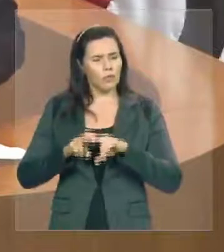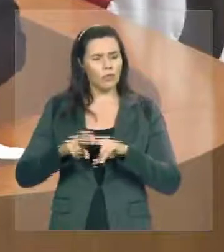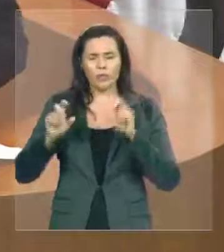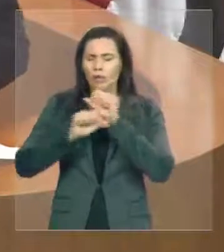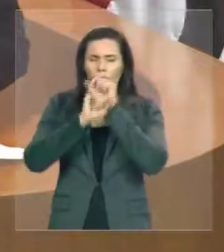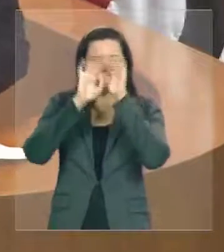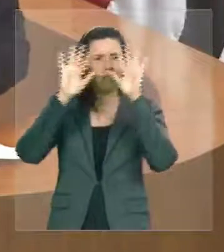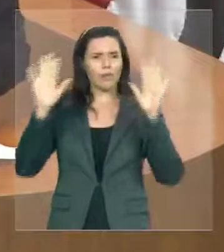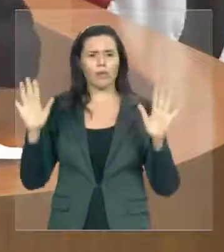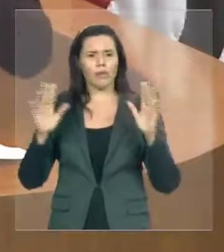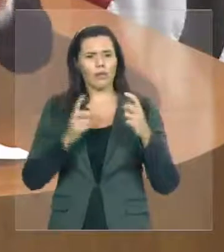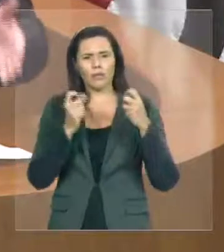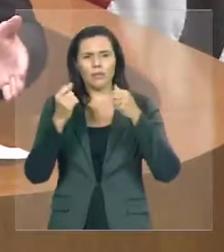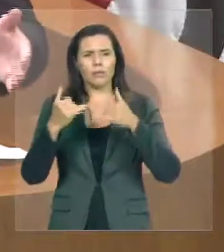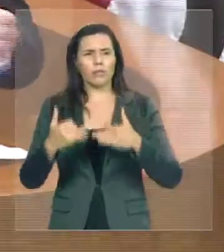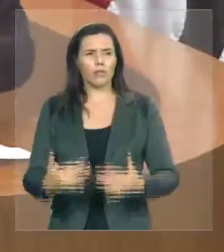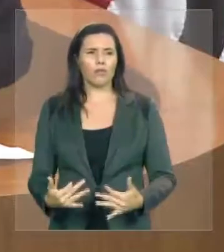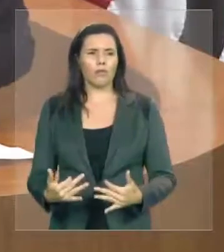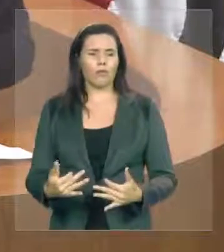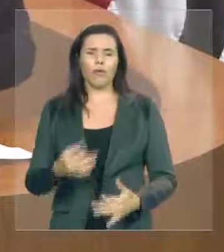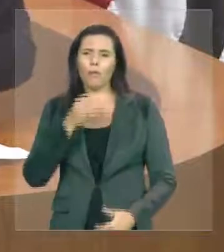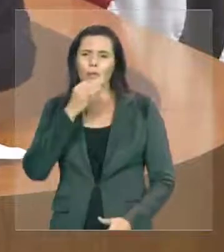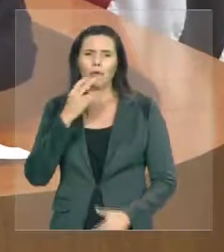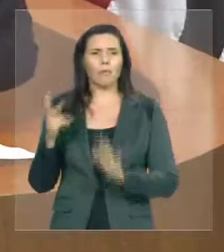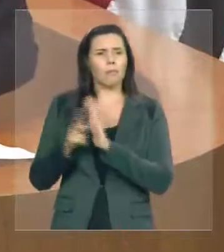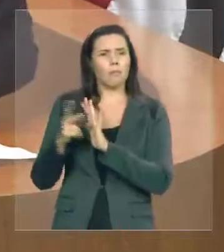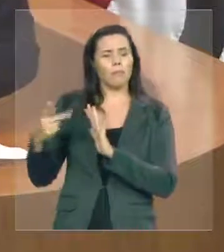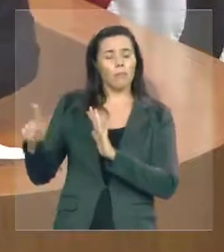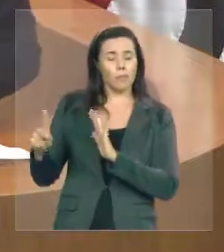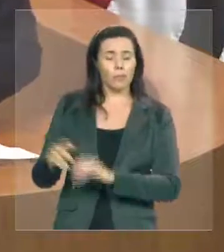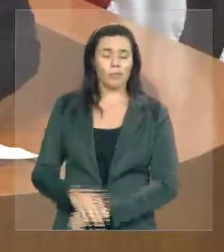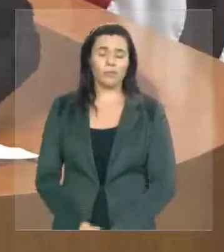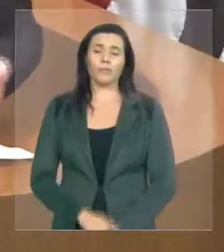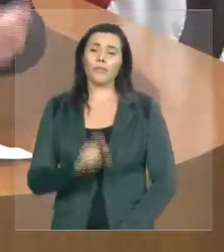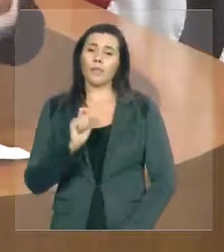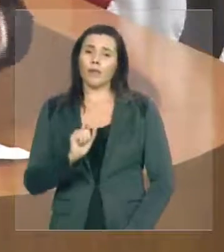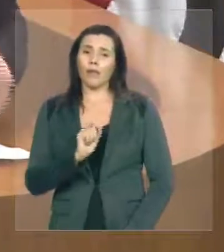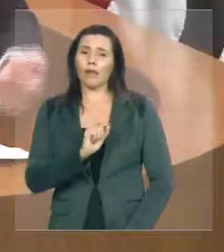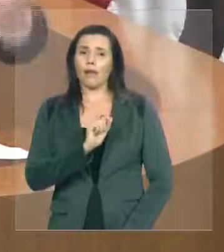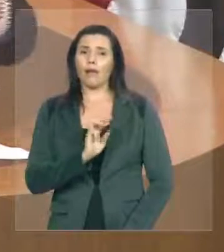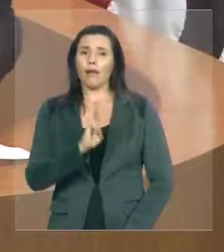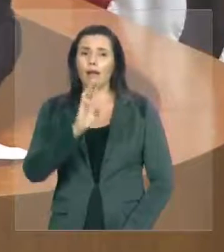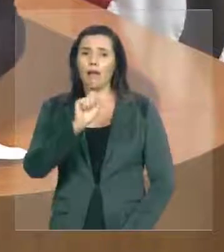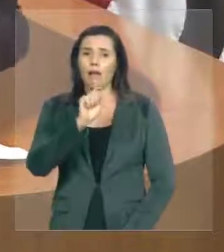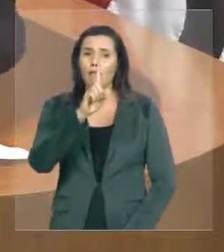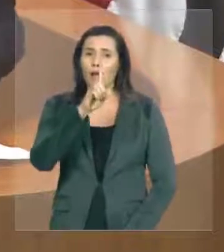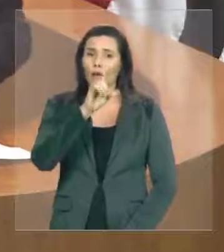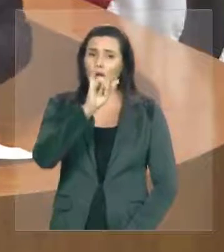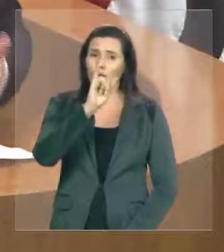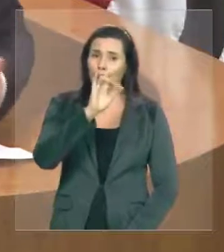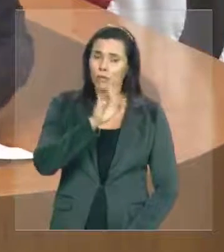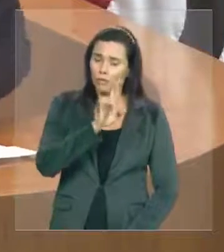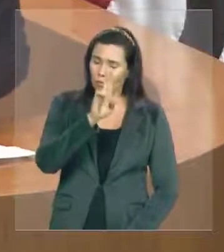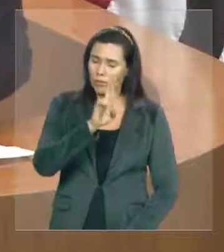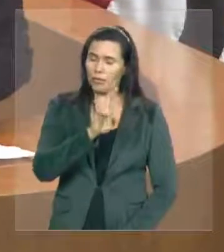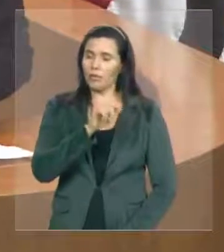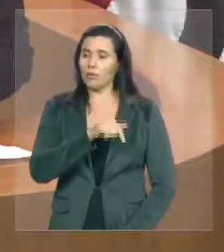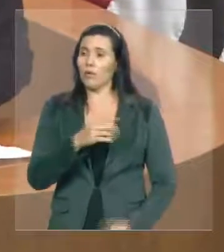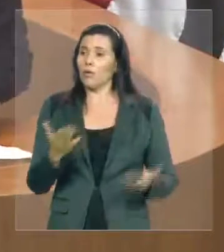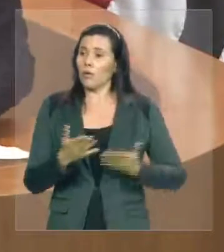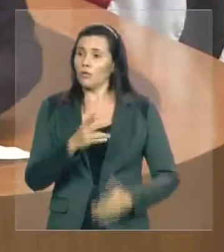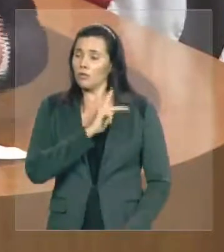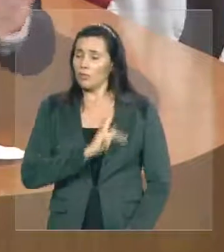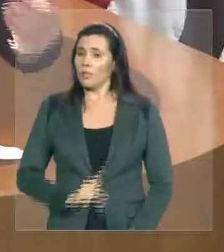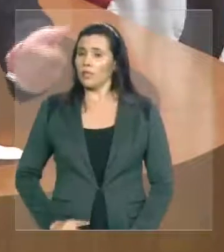Maranhão. Ele, hoje, preside a Câmara dos Deputados, tem autonomia para tomar as decisões que tomou.